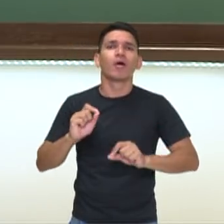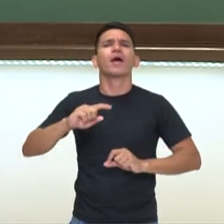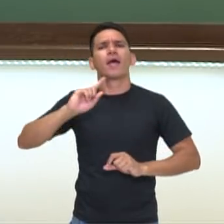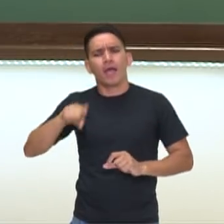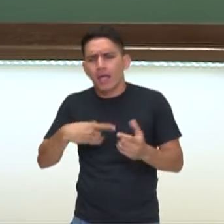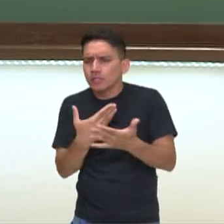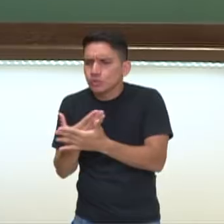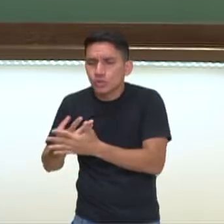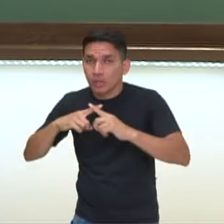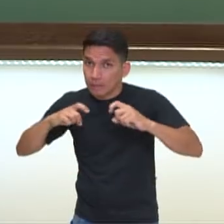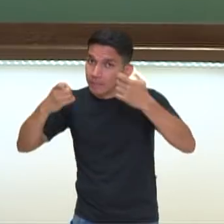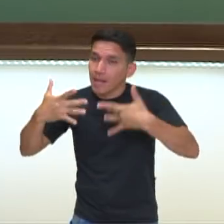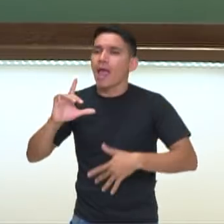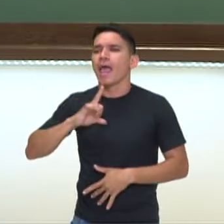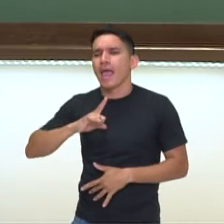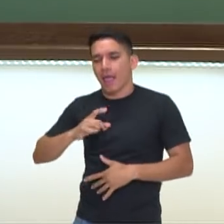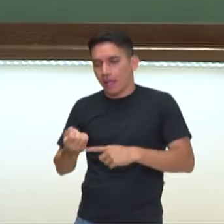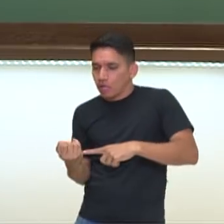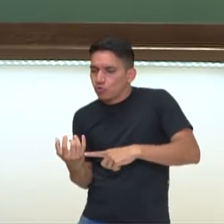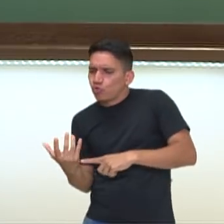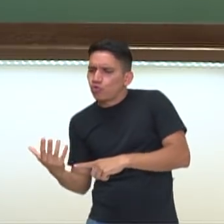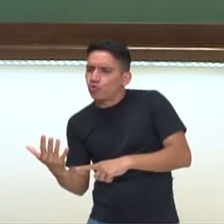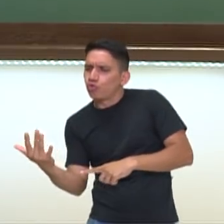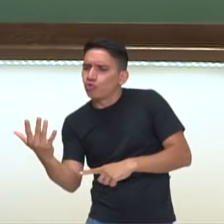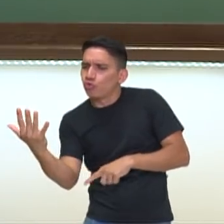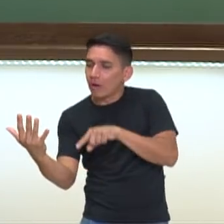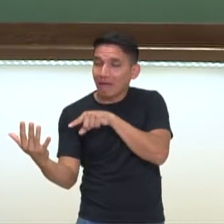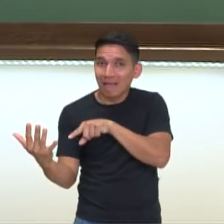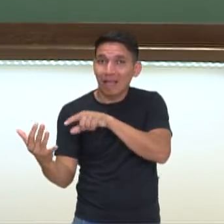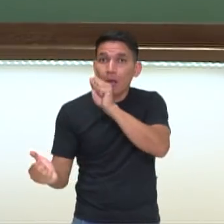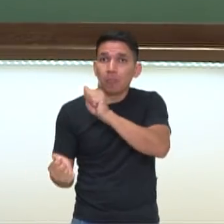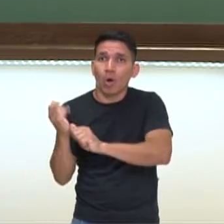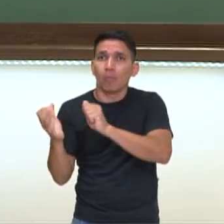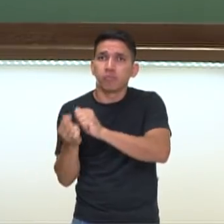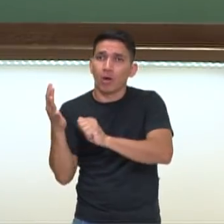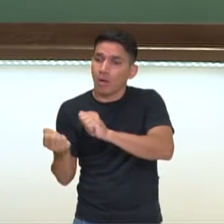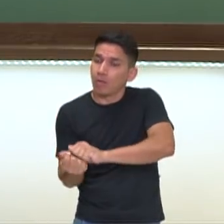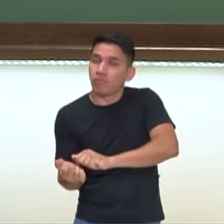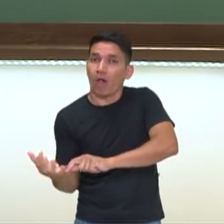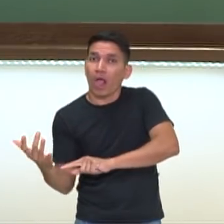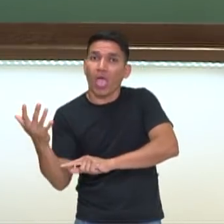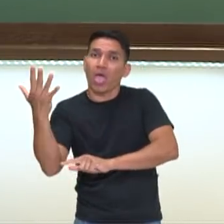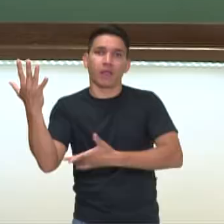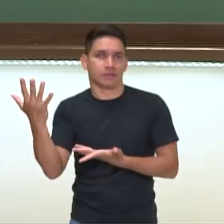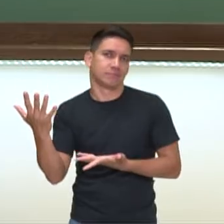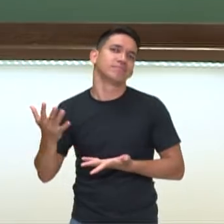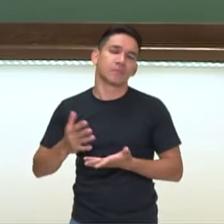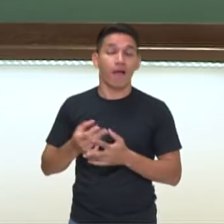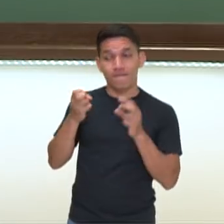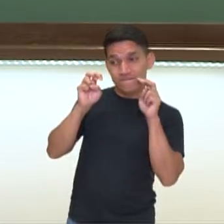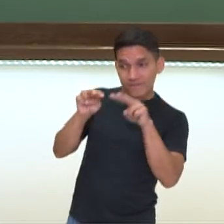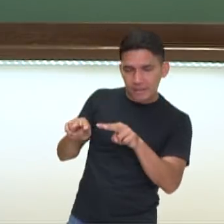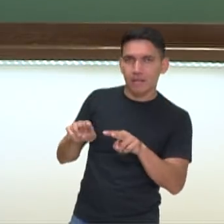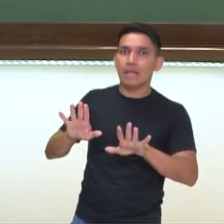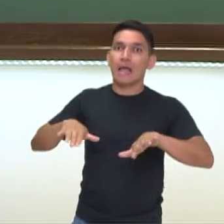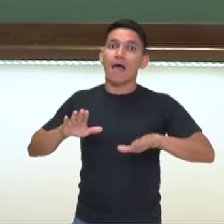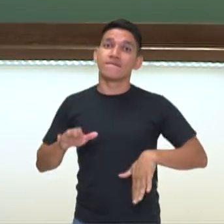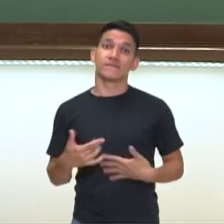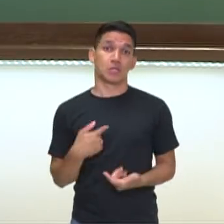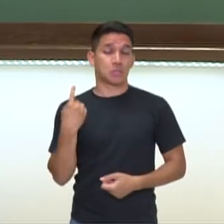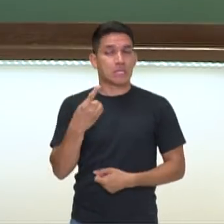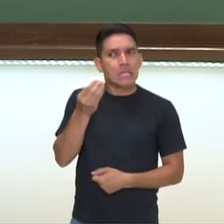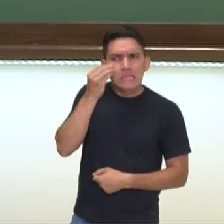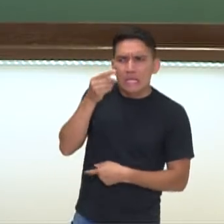por meio do apodrecimento de matéria orgânica que acabam pegando fogo e à noite são vistos. Então, às vezes a gente busca uma